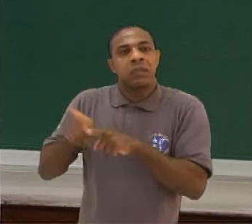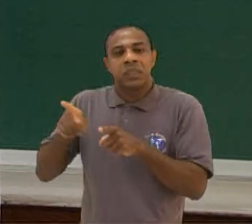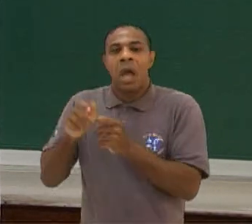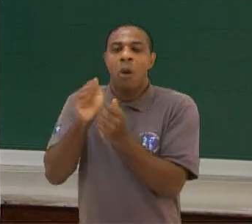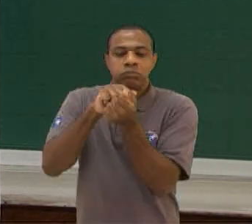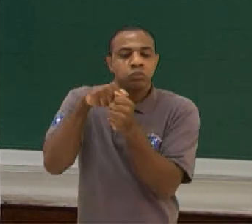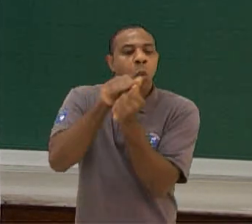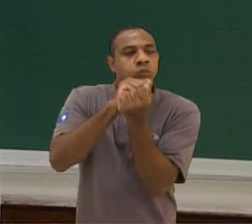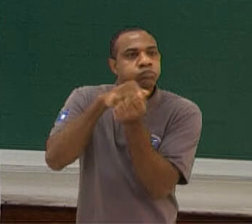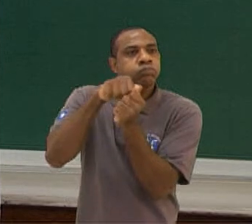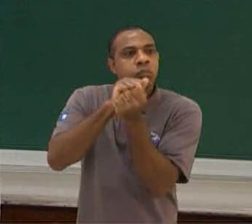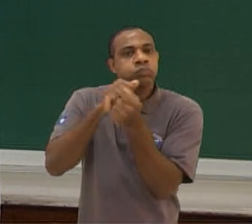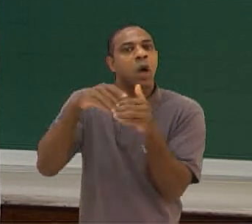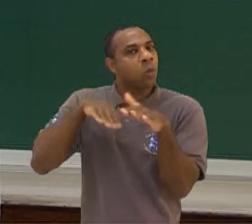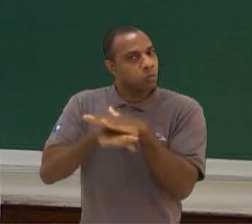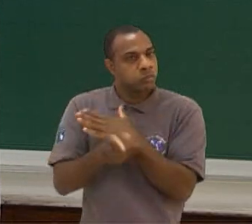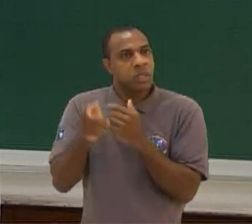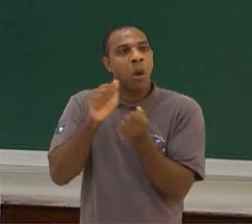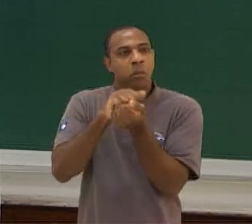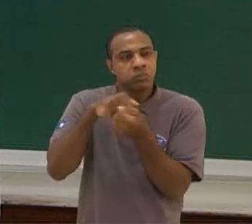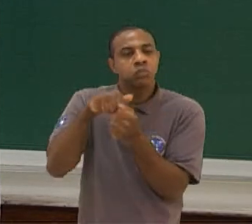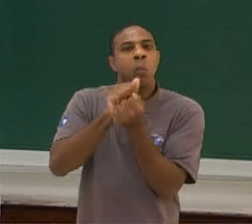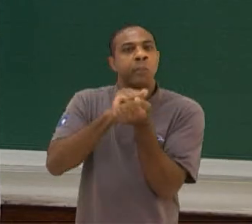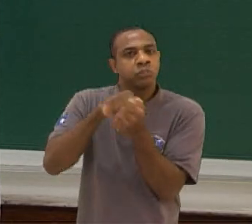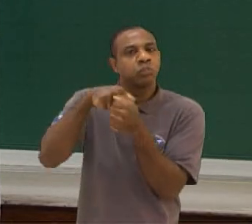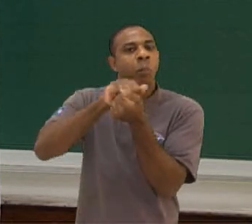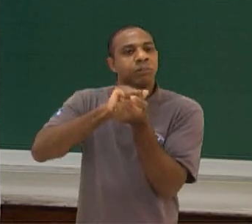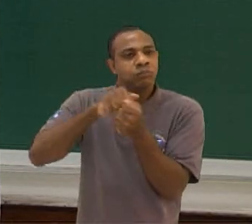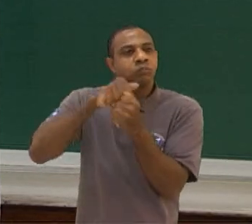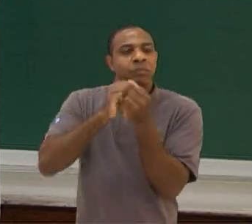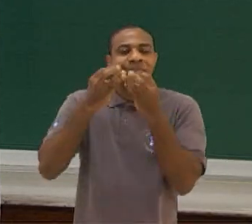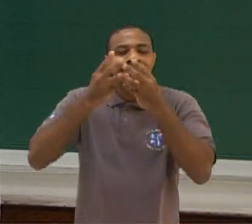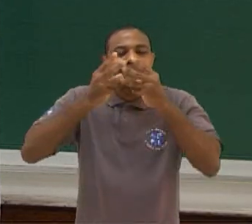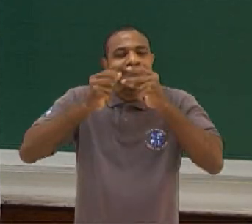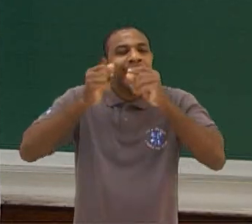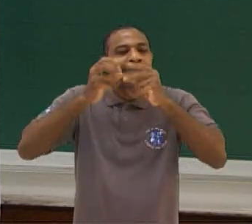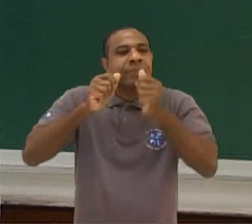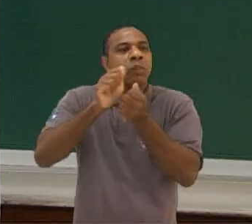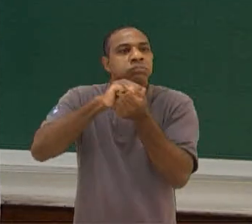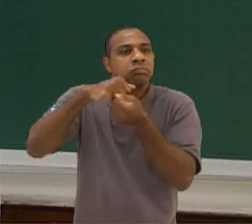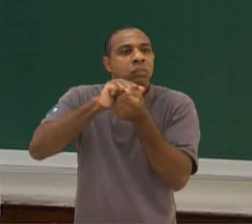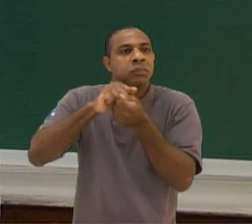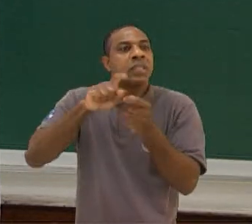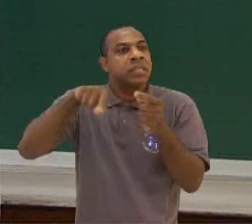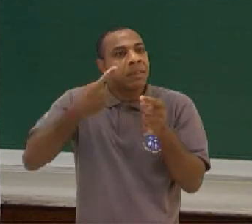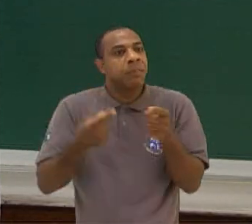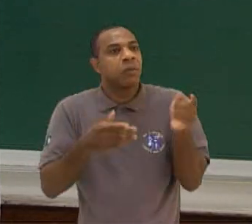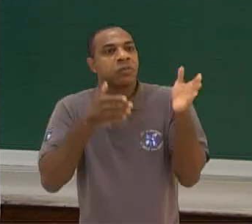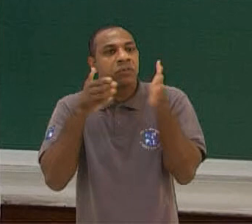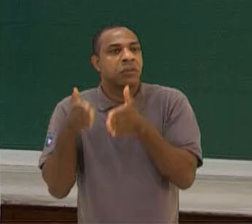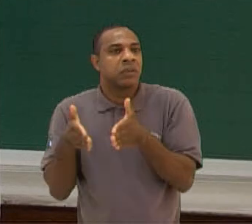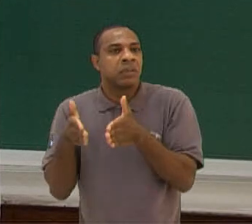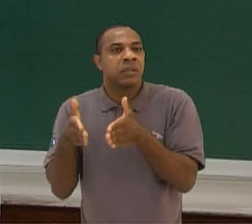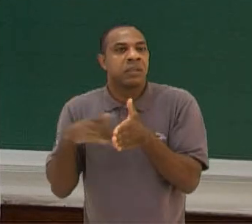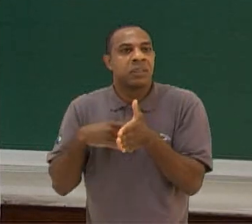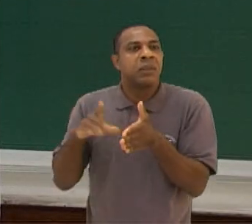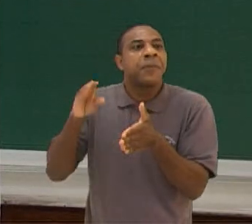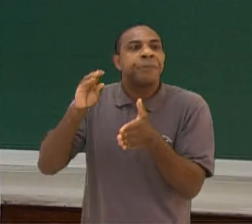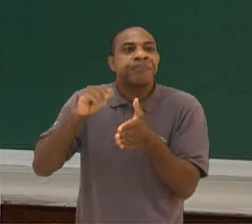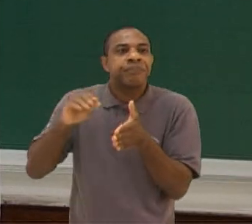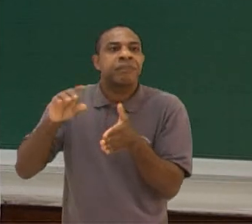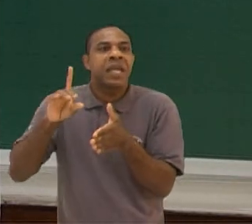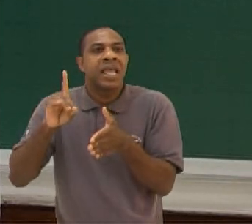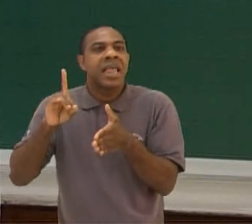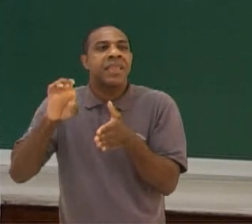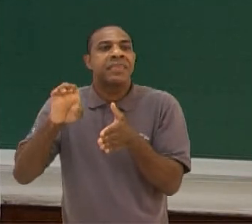mastigação, que é o ato de você estar triturando esse alimento utilizando os dentes. Depois, você vai passar para a deglutição,